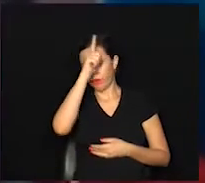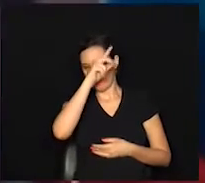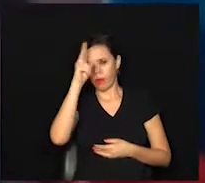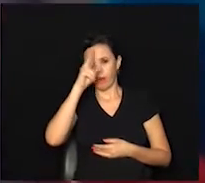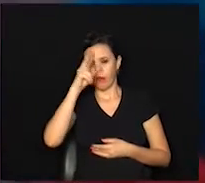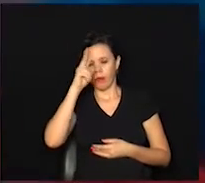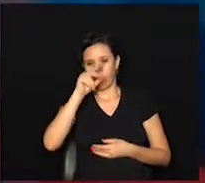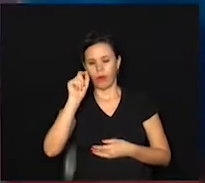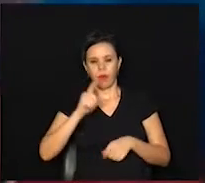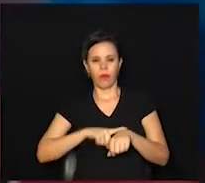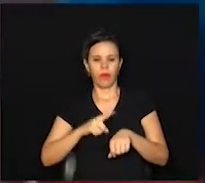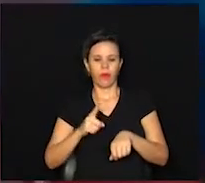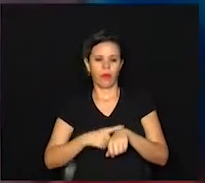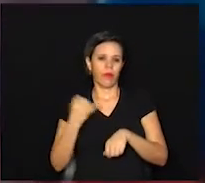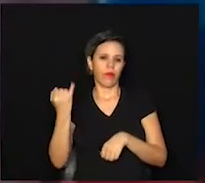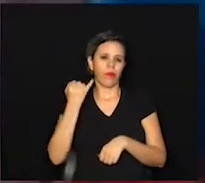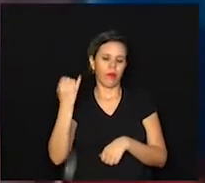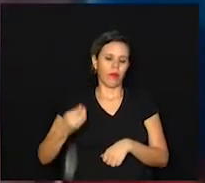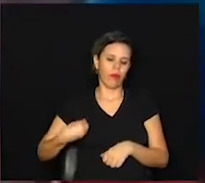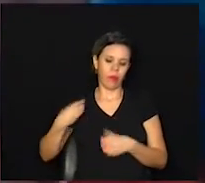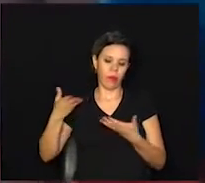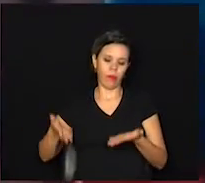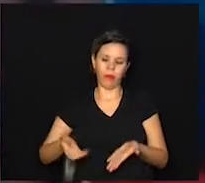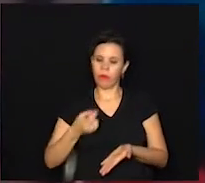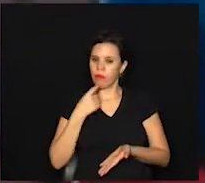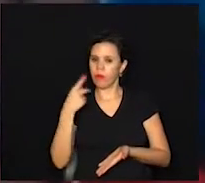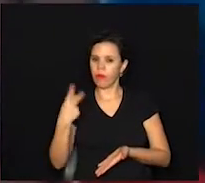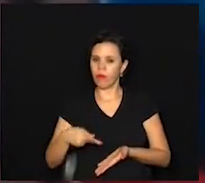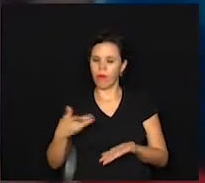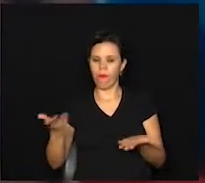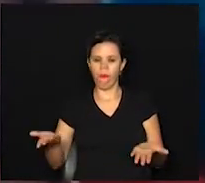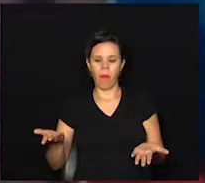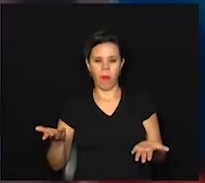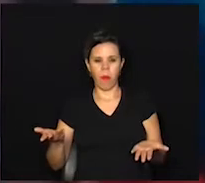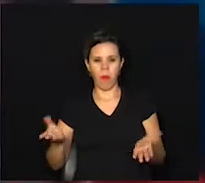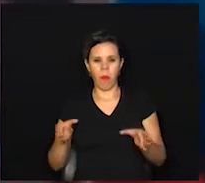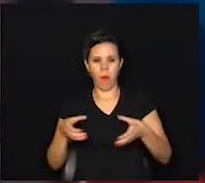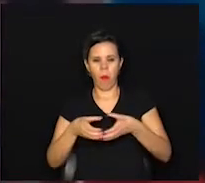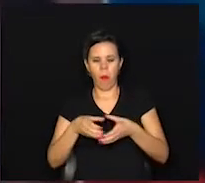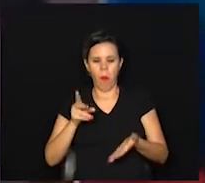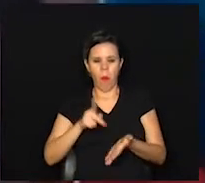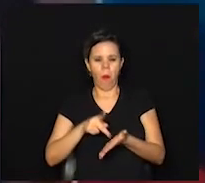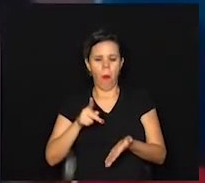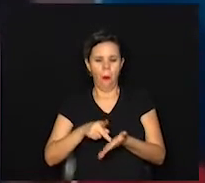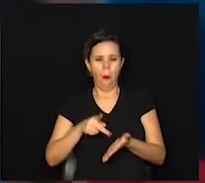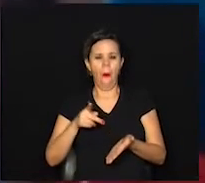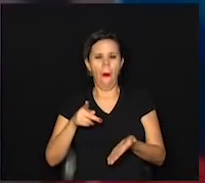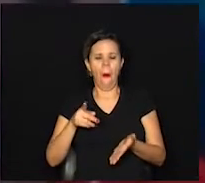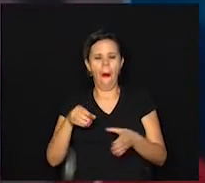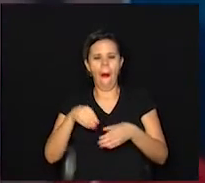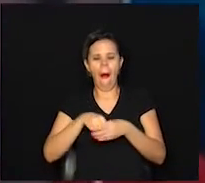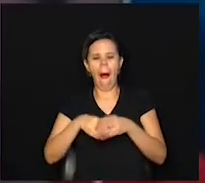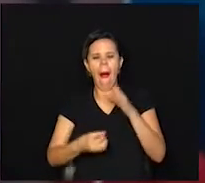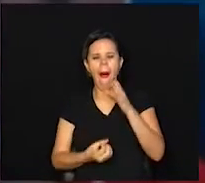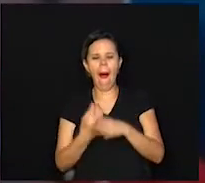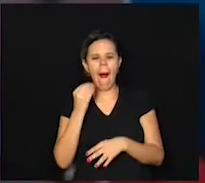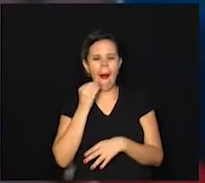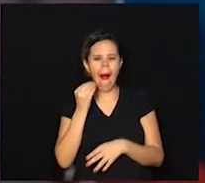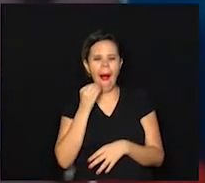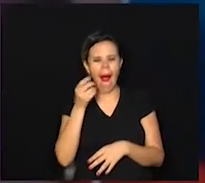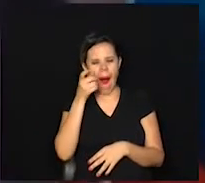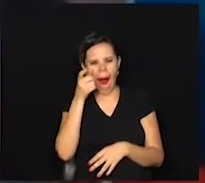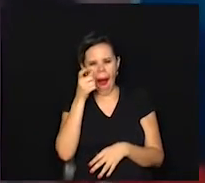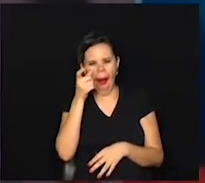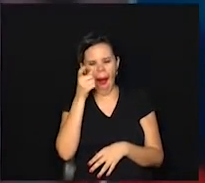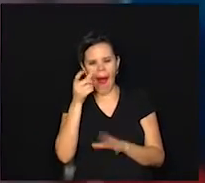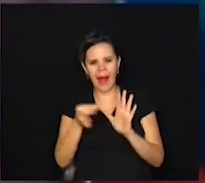um momento importante que nós tivemos aqui em Campinas, que foi a Comissão da Verdade, que foi a oportunidade da gente ouvir